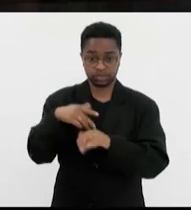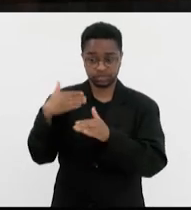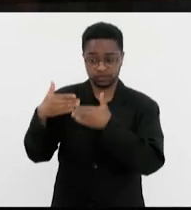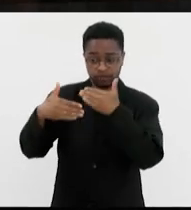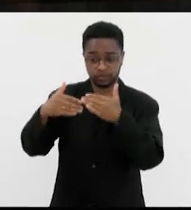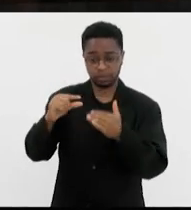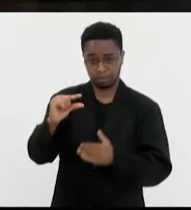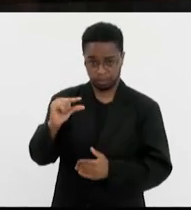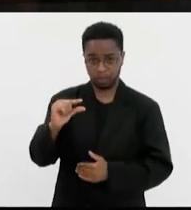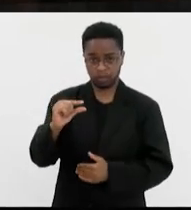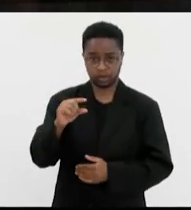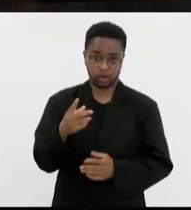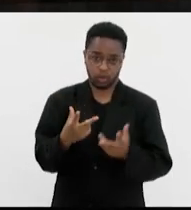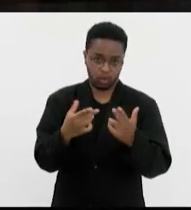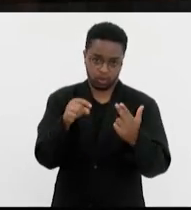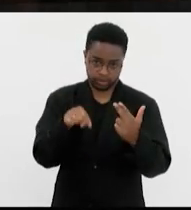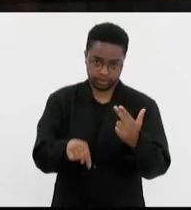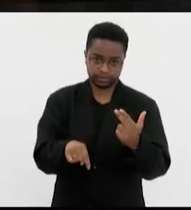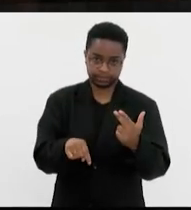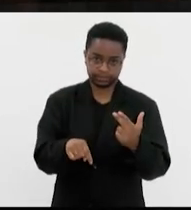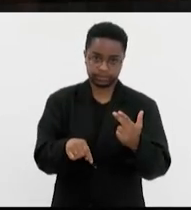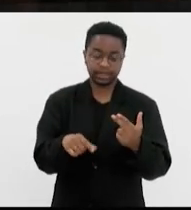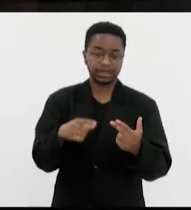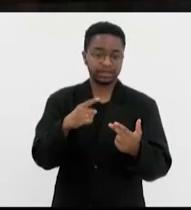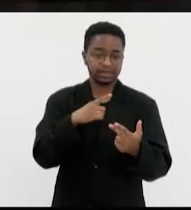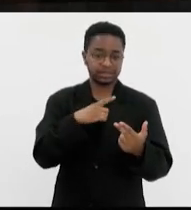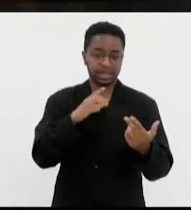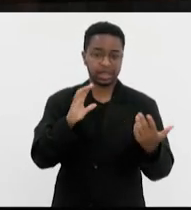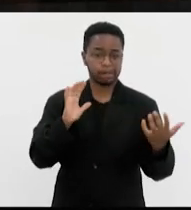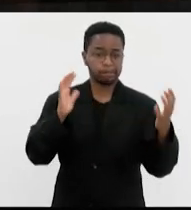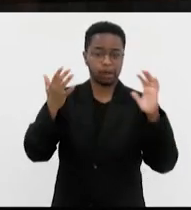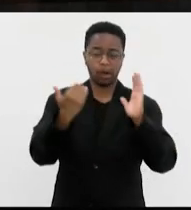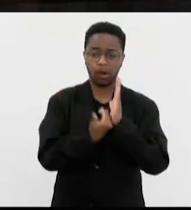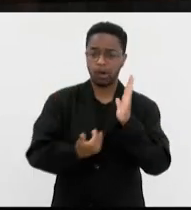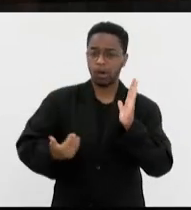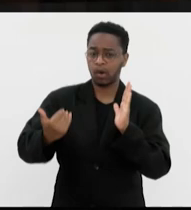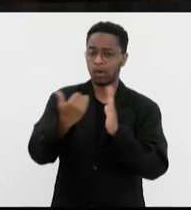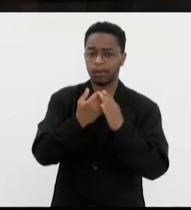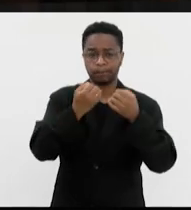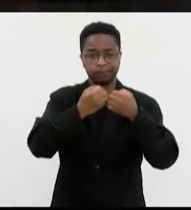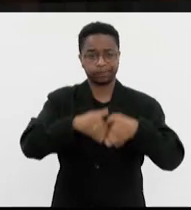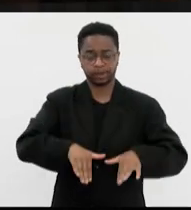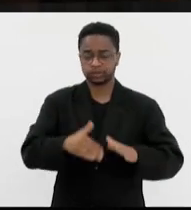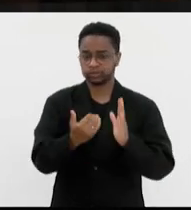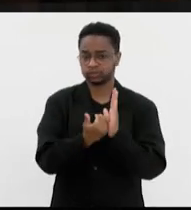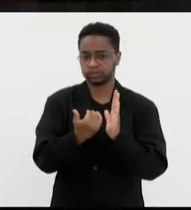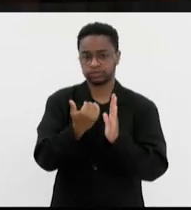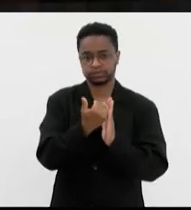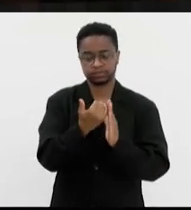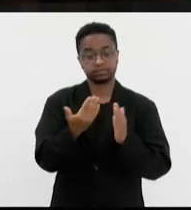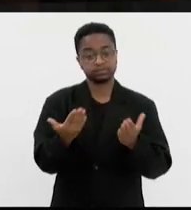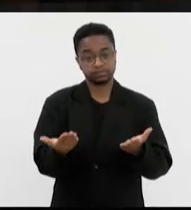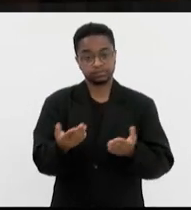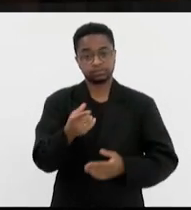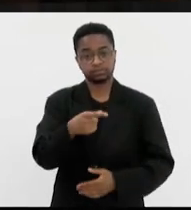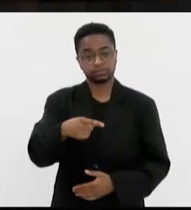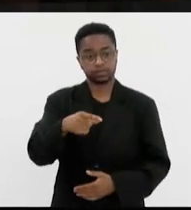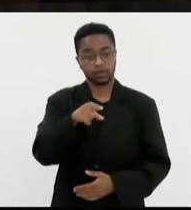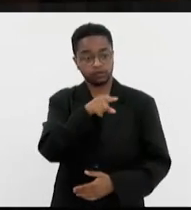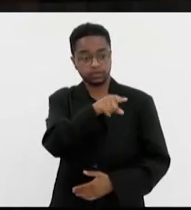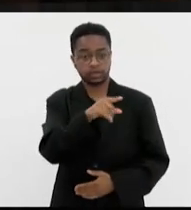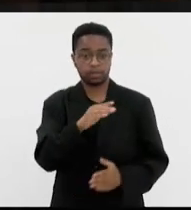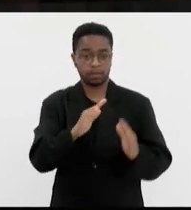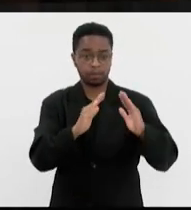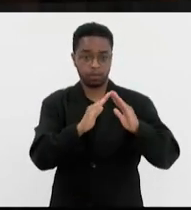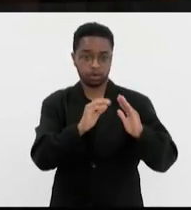nosso caso, as tragédias têm grande intensidade. Vossa Excelência mora num